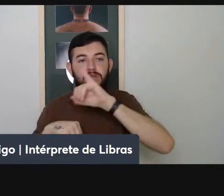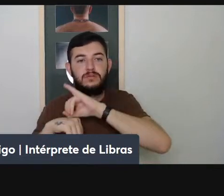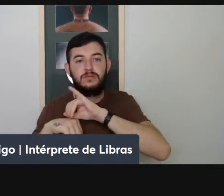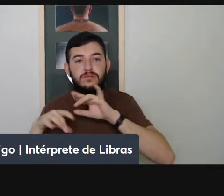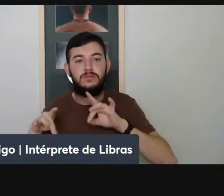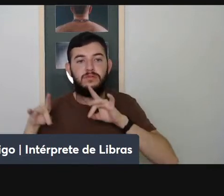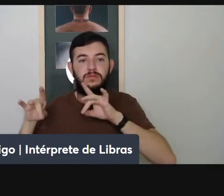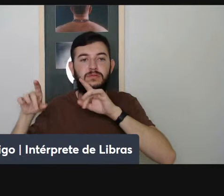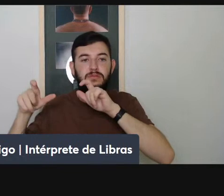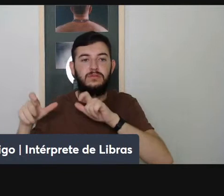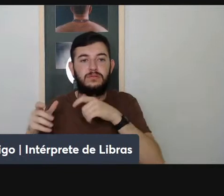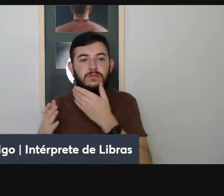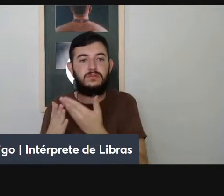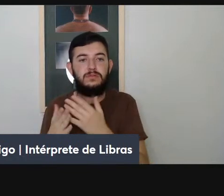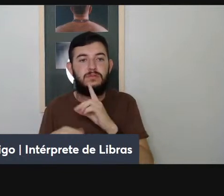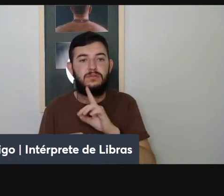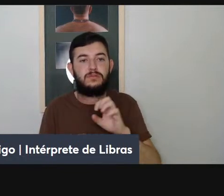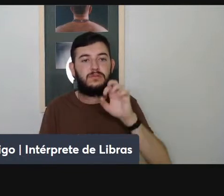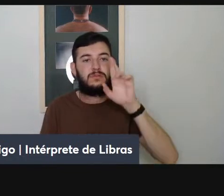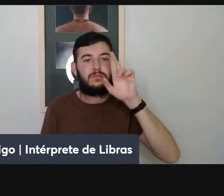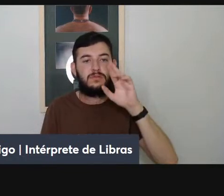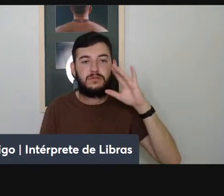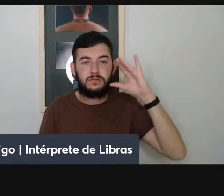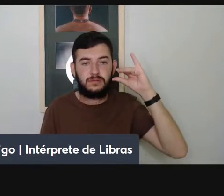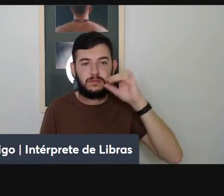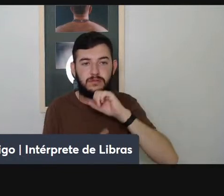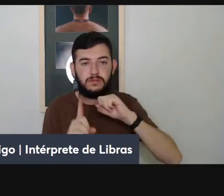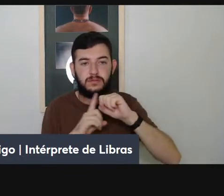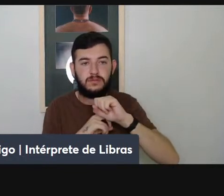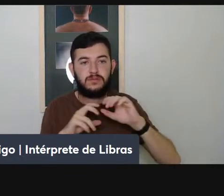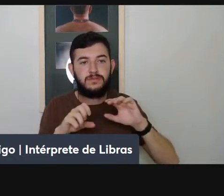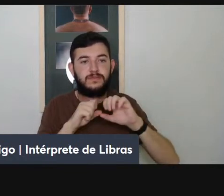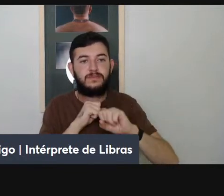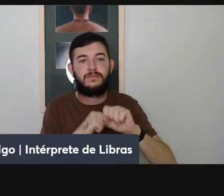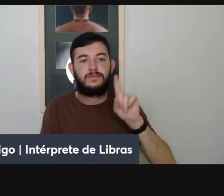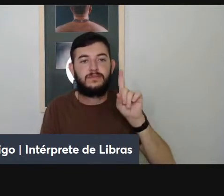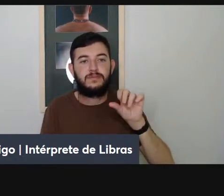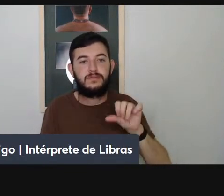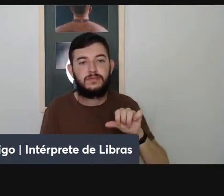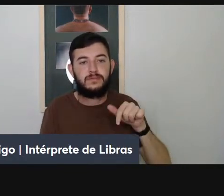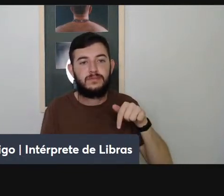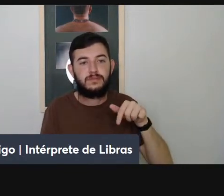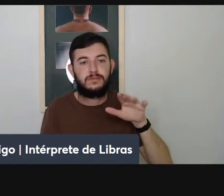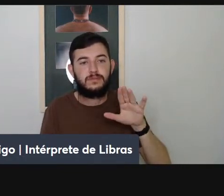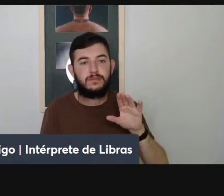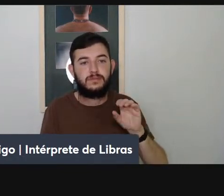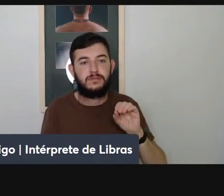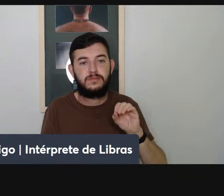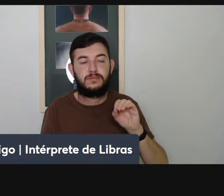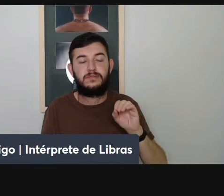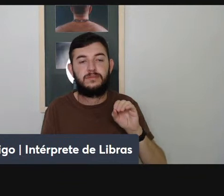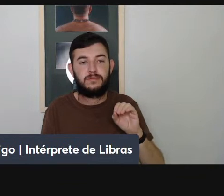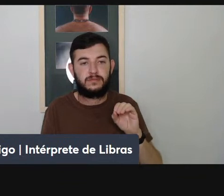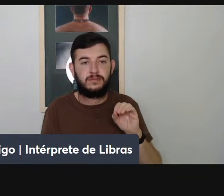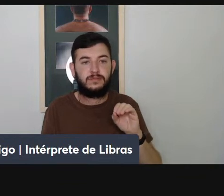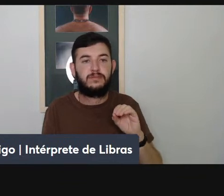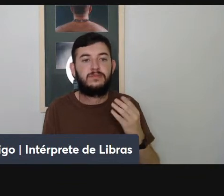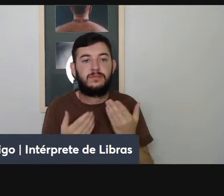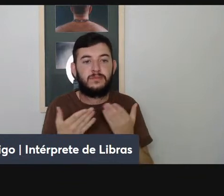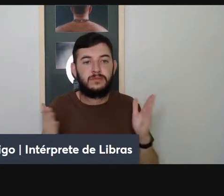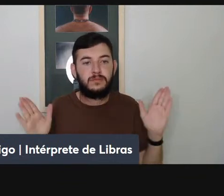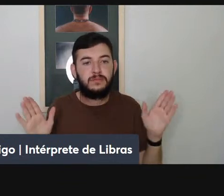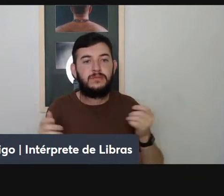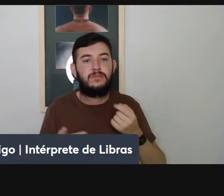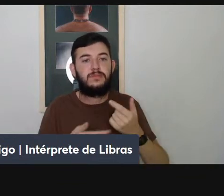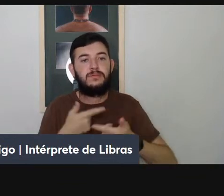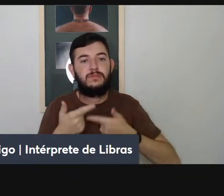Sociais, concluído então em 1970, né? A professora iniciou sua carreira muito cedo, logo após